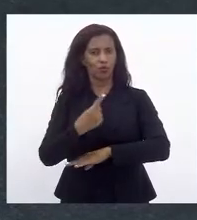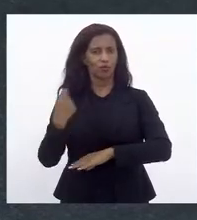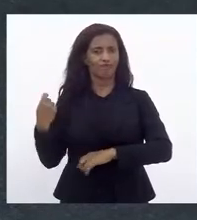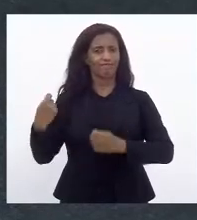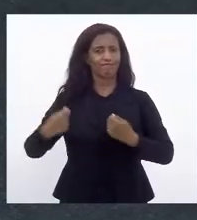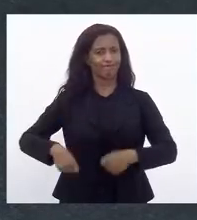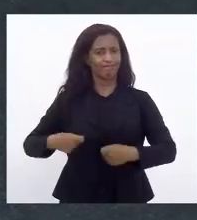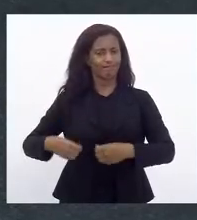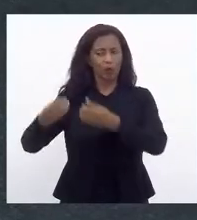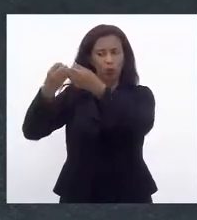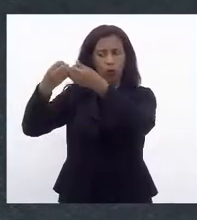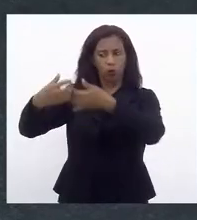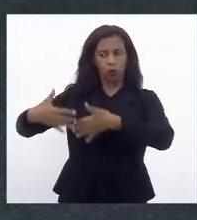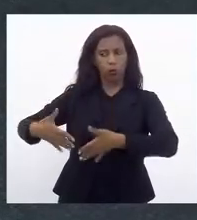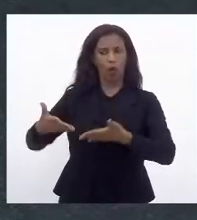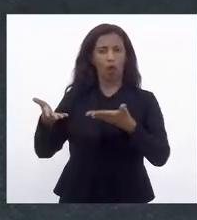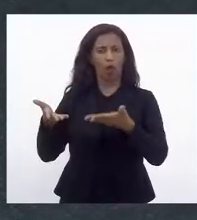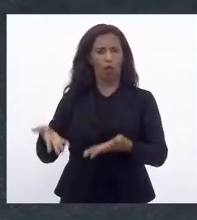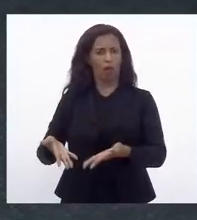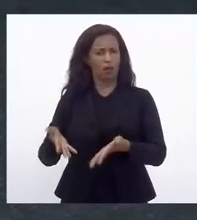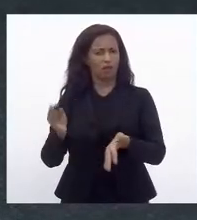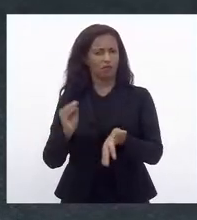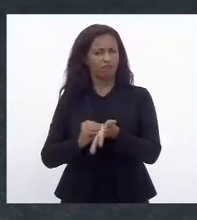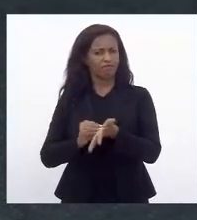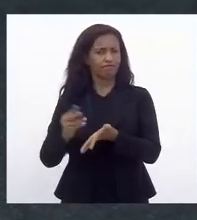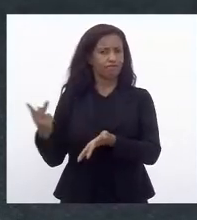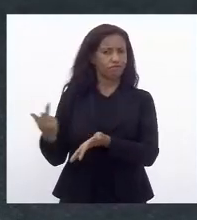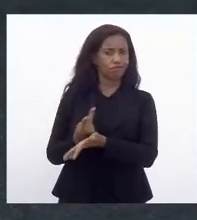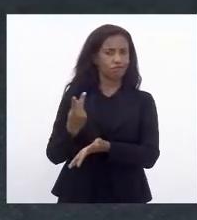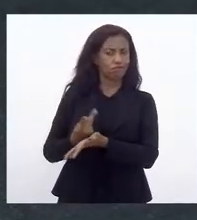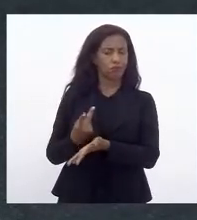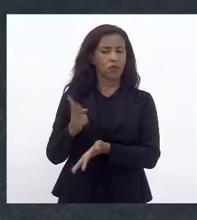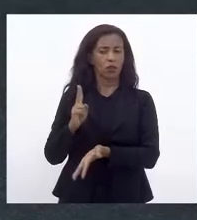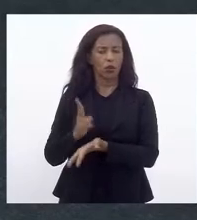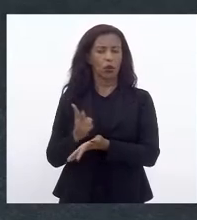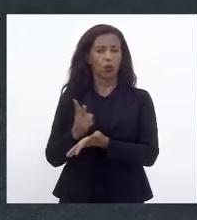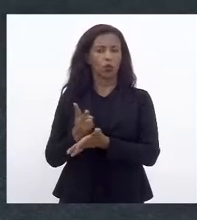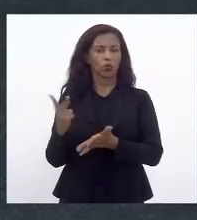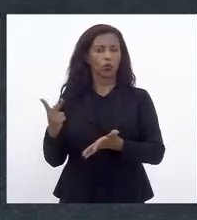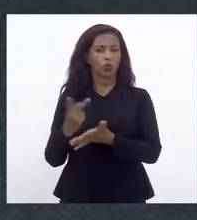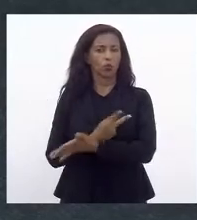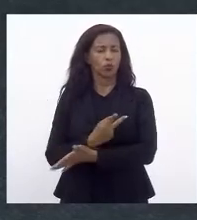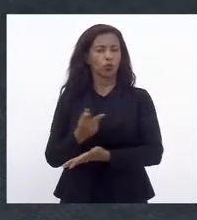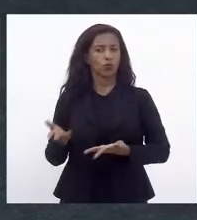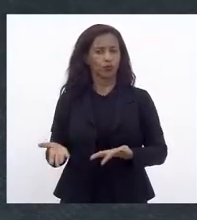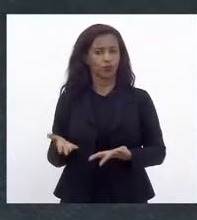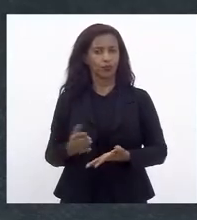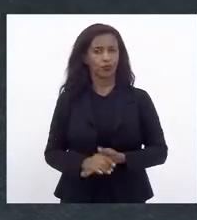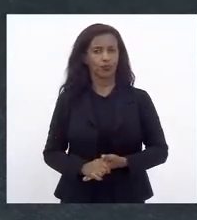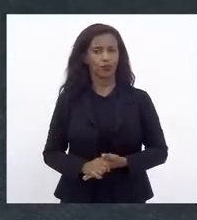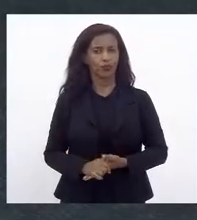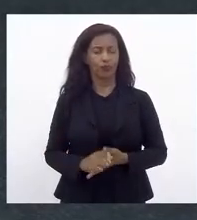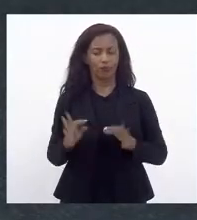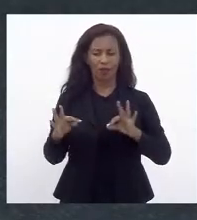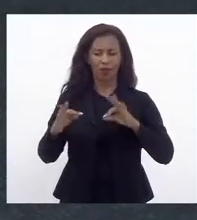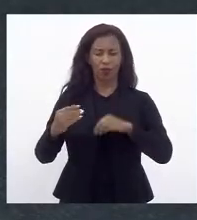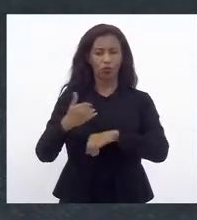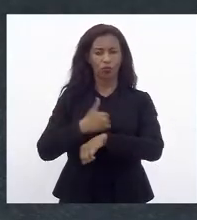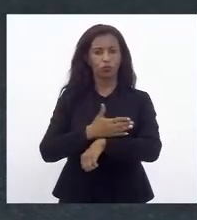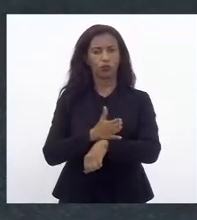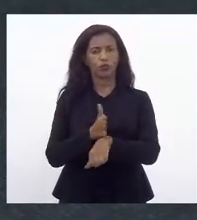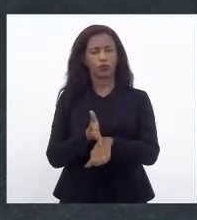precisamos desfazer essas injustiças que foram e continuam sendo cometidas a todo